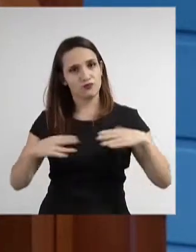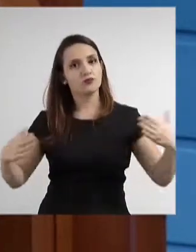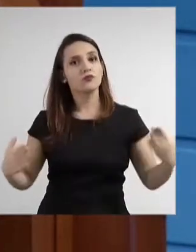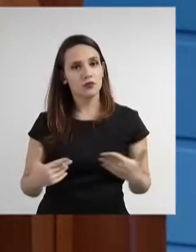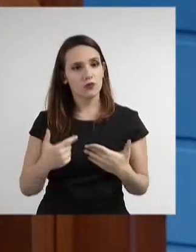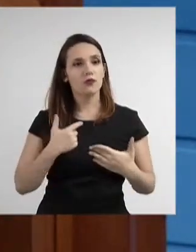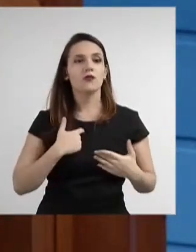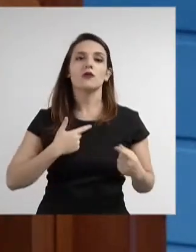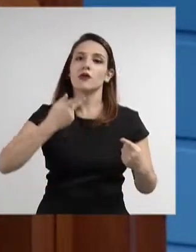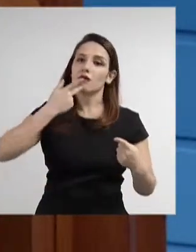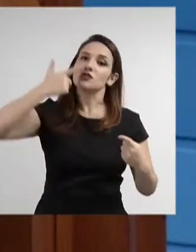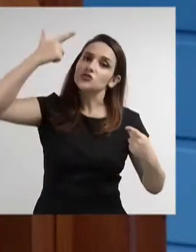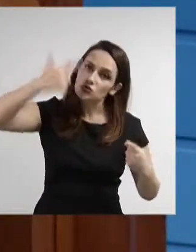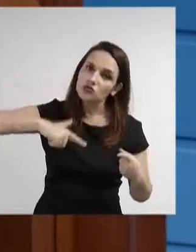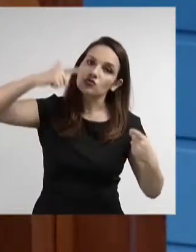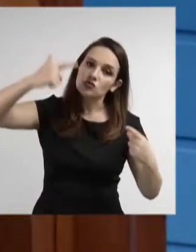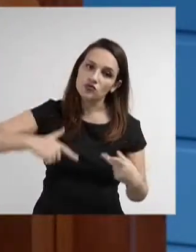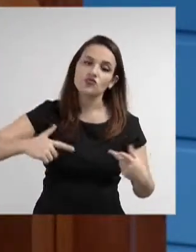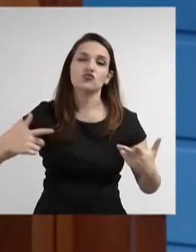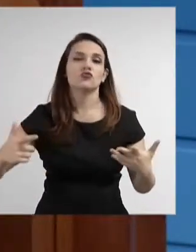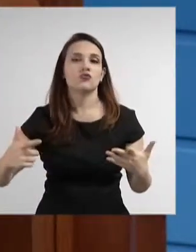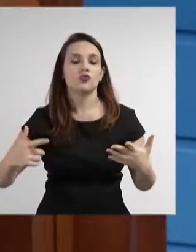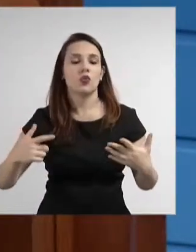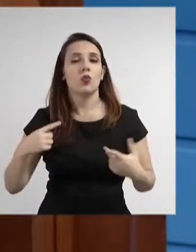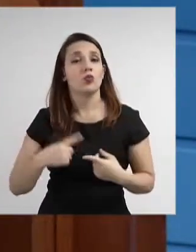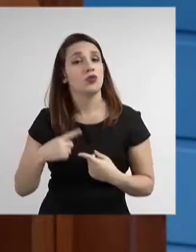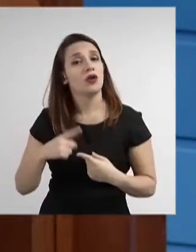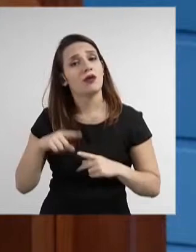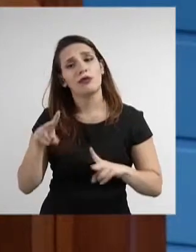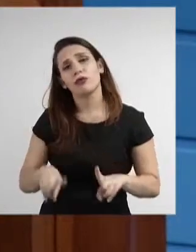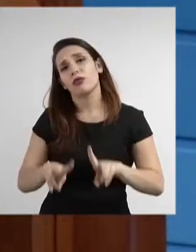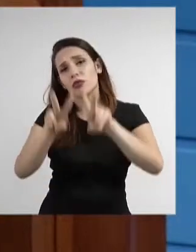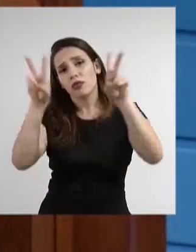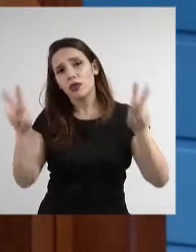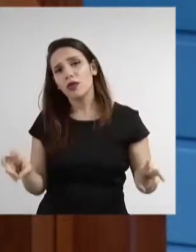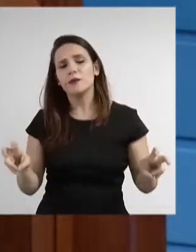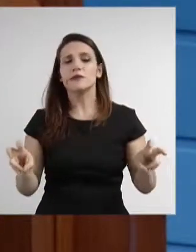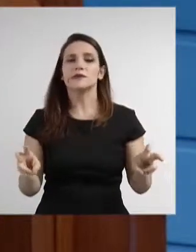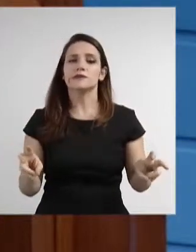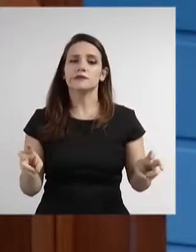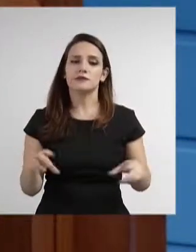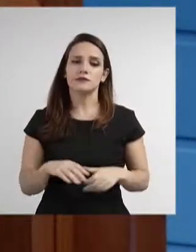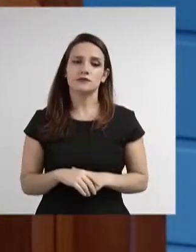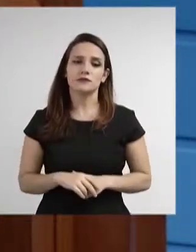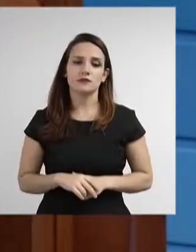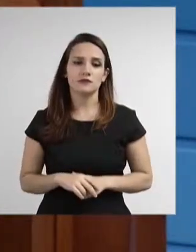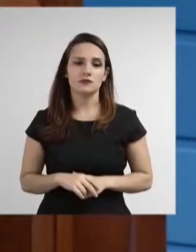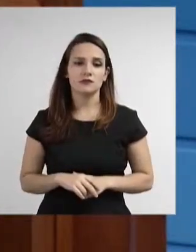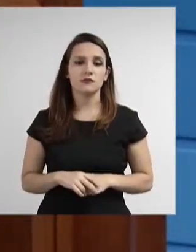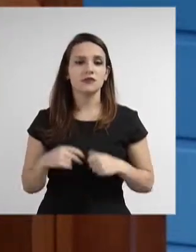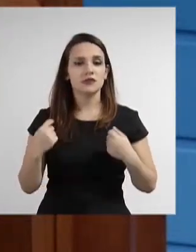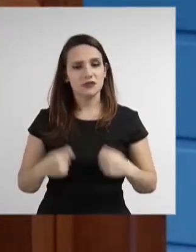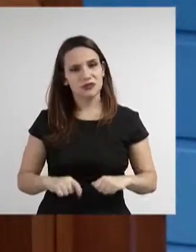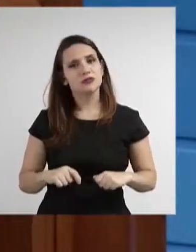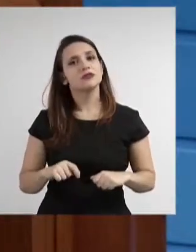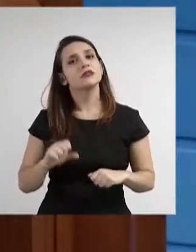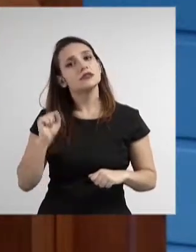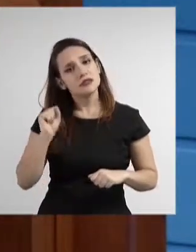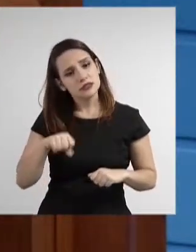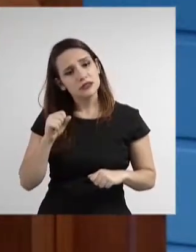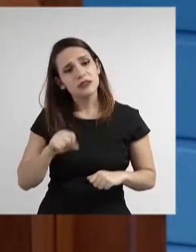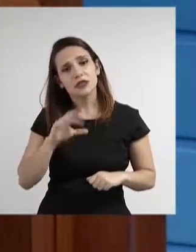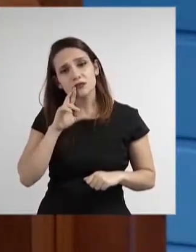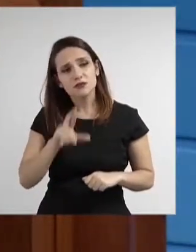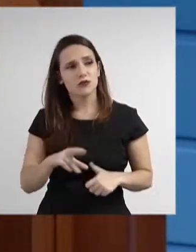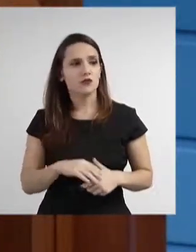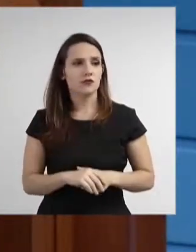novo repetindo esse assunto. É um assunto que exige solução na prática.